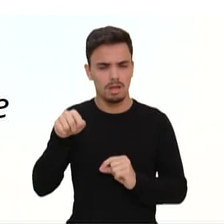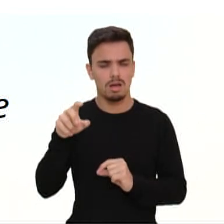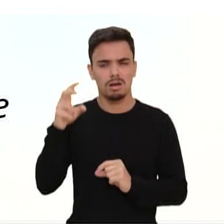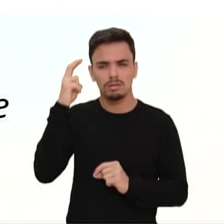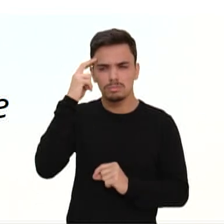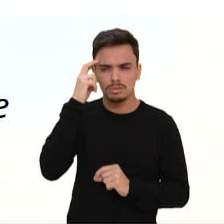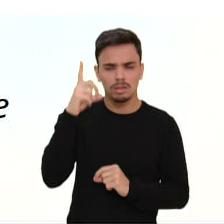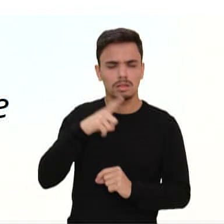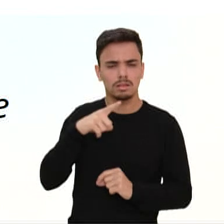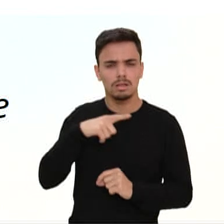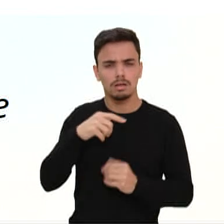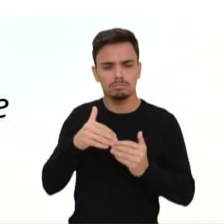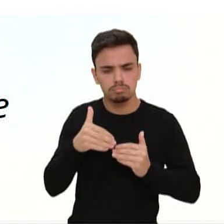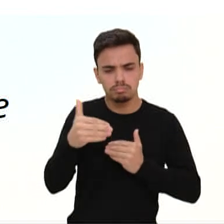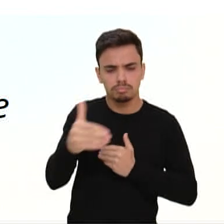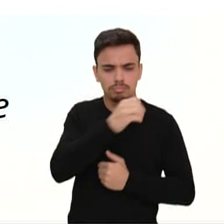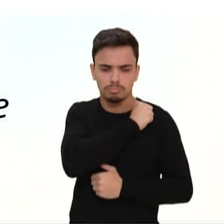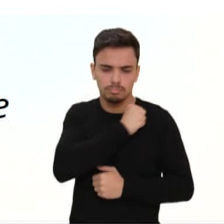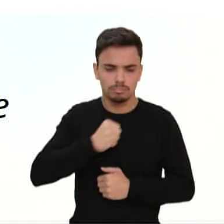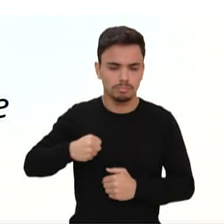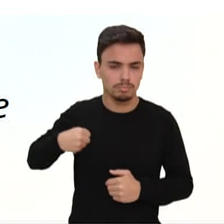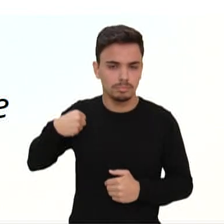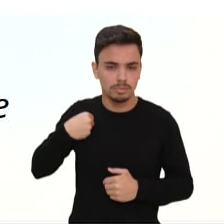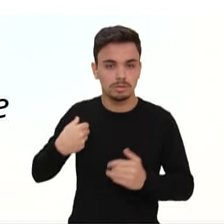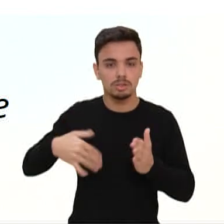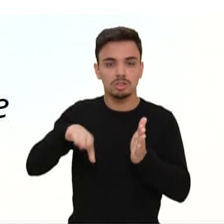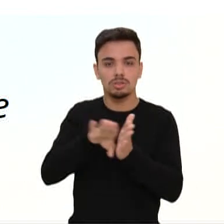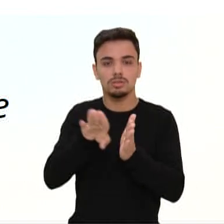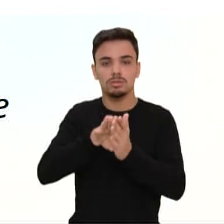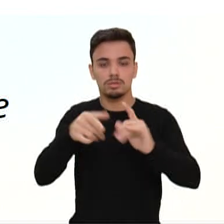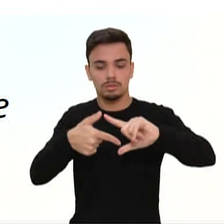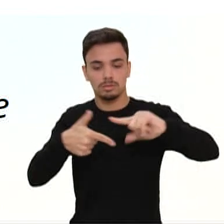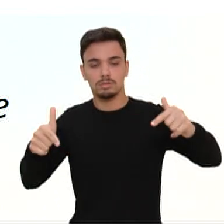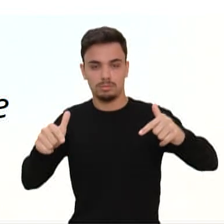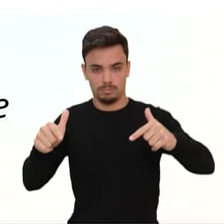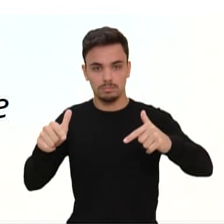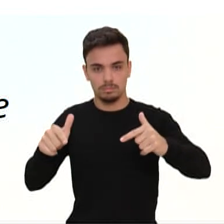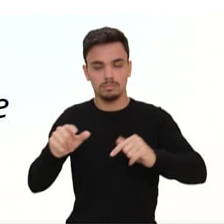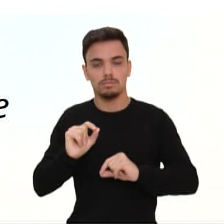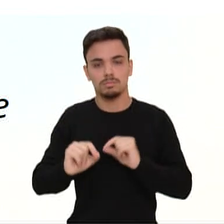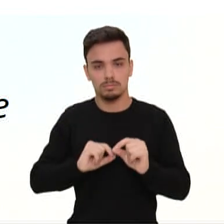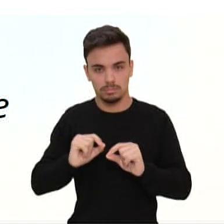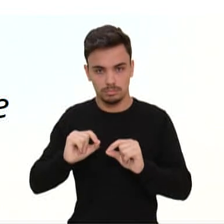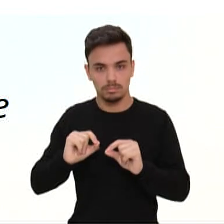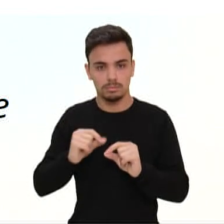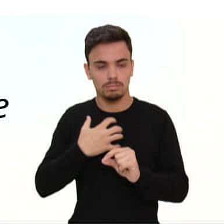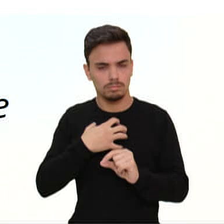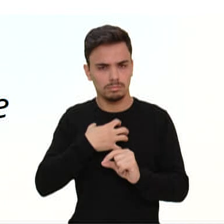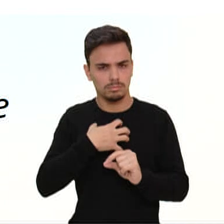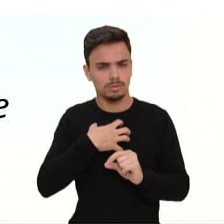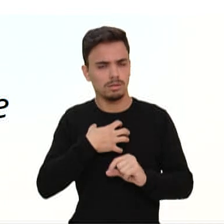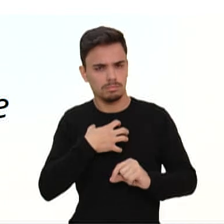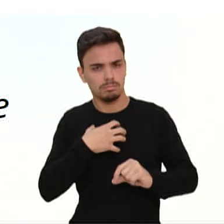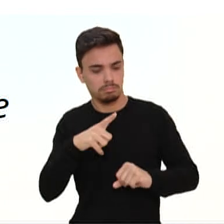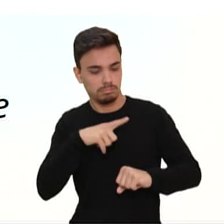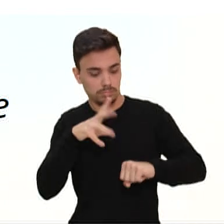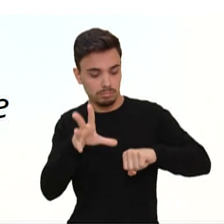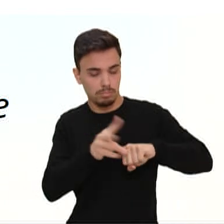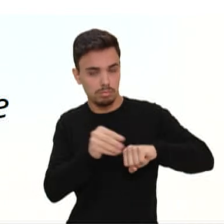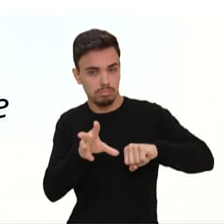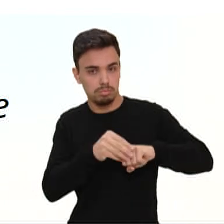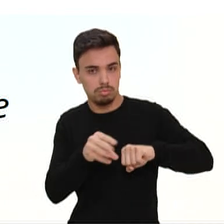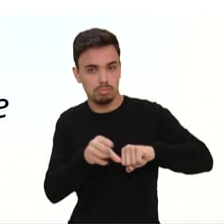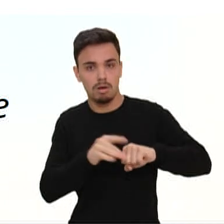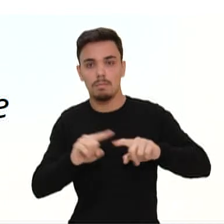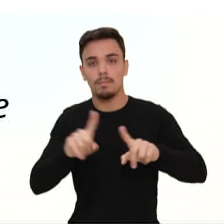que se estabelece a partir de Sócrates e chega na modernidade, ela é cheia de conhecimento, mas